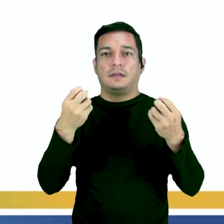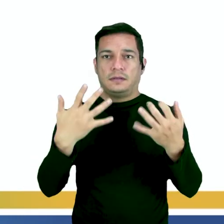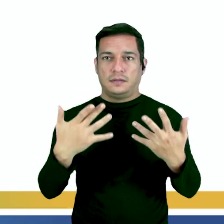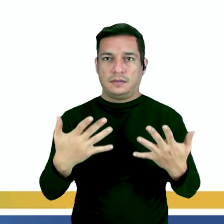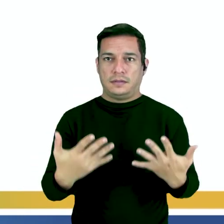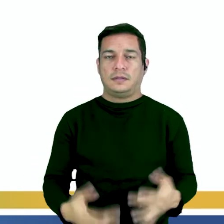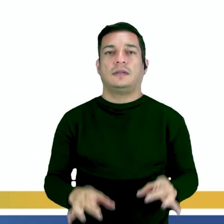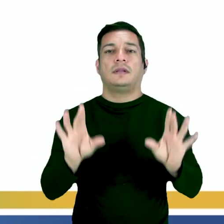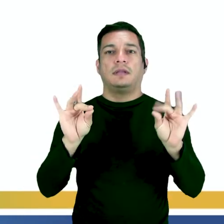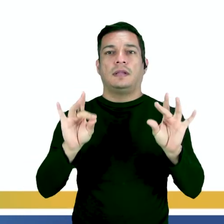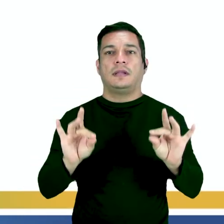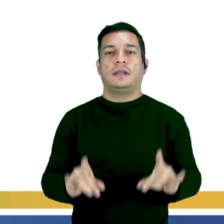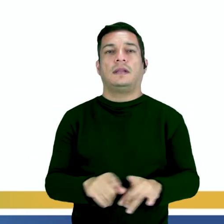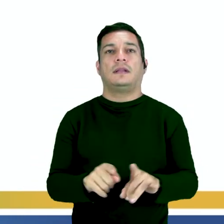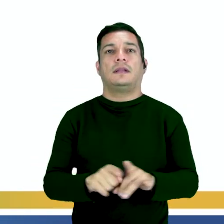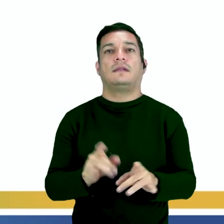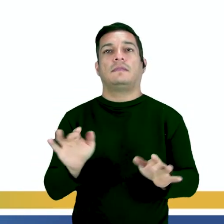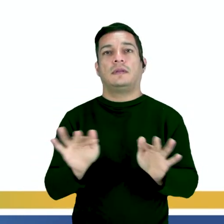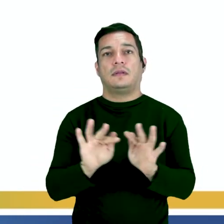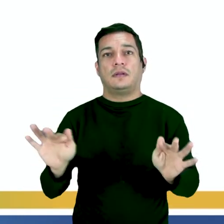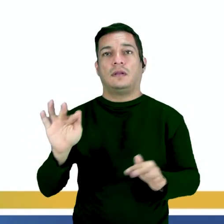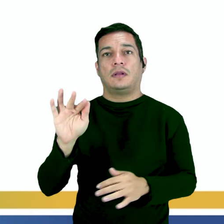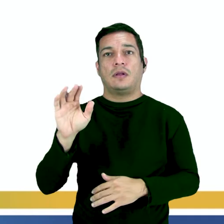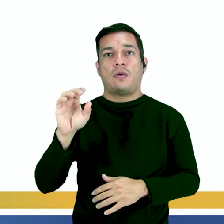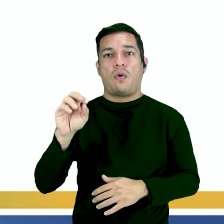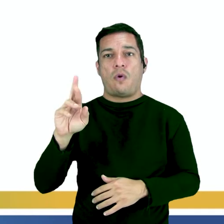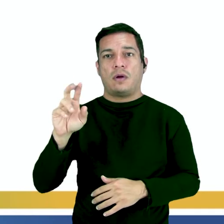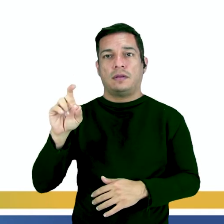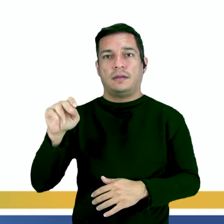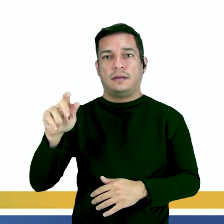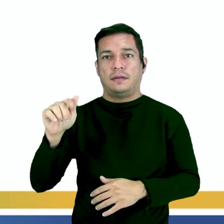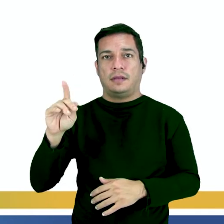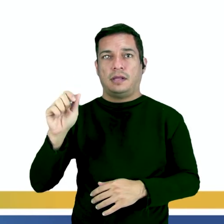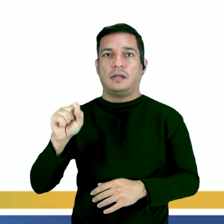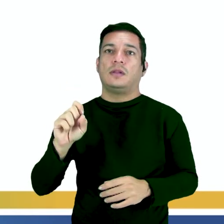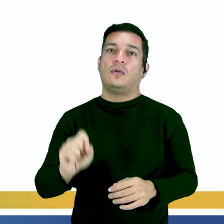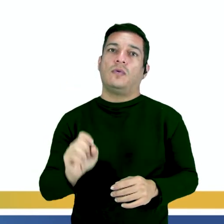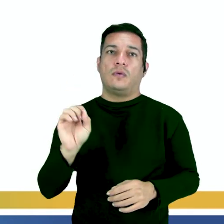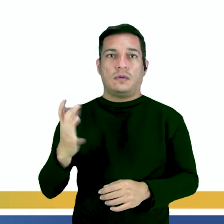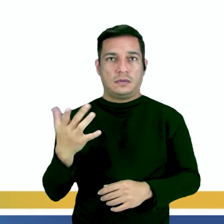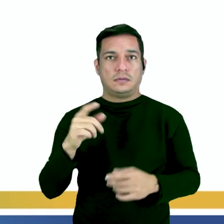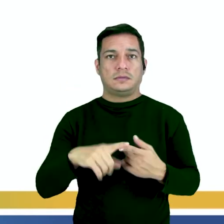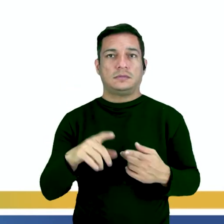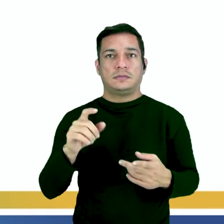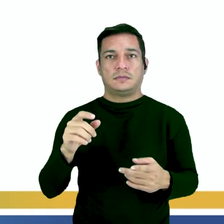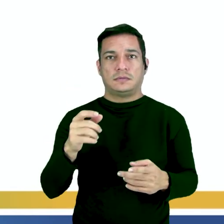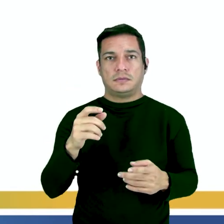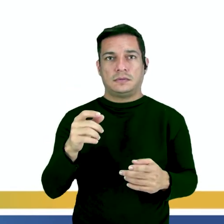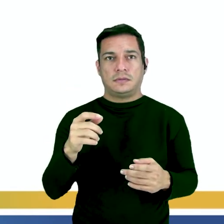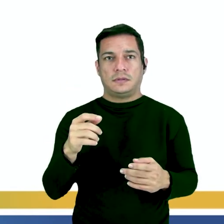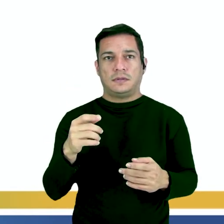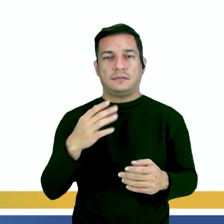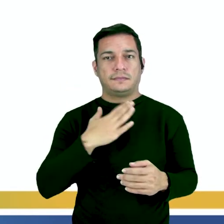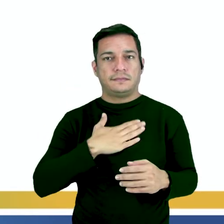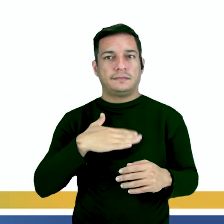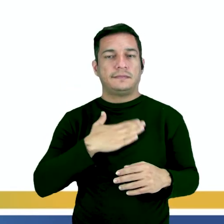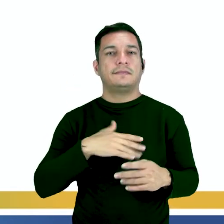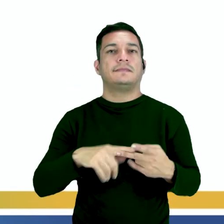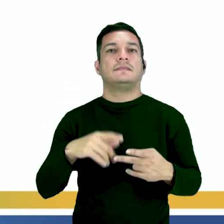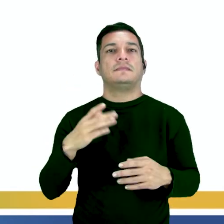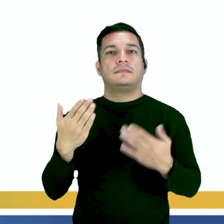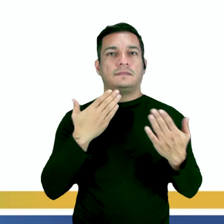no caso das orações coordenadas. E ainda causais, condicionais, conformativas,